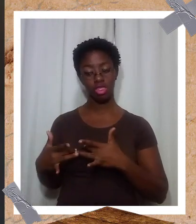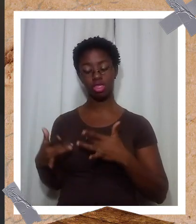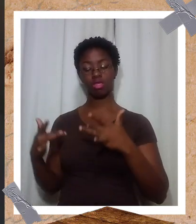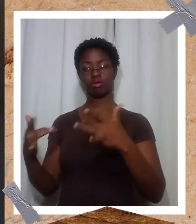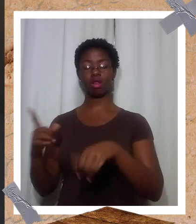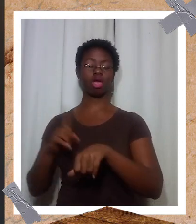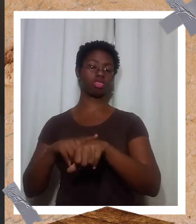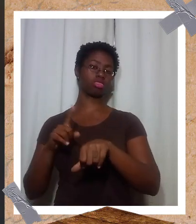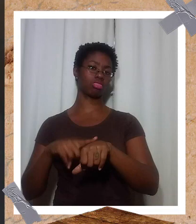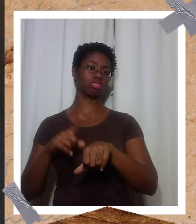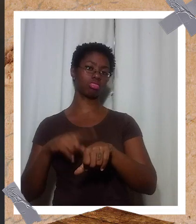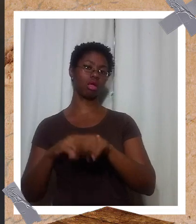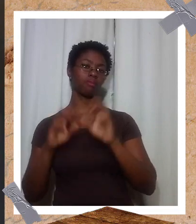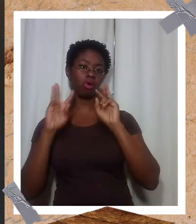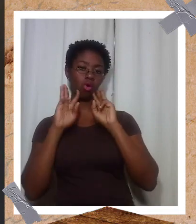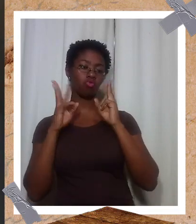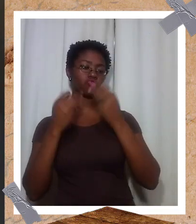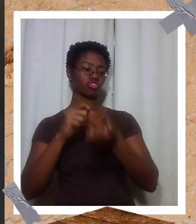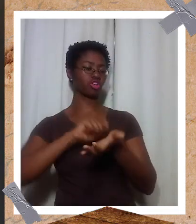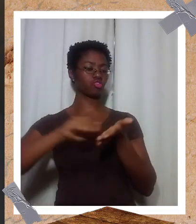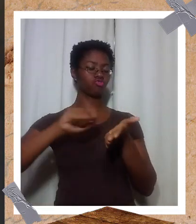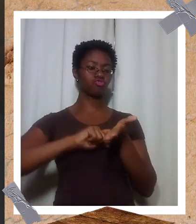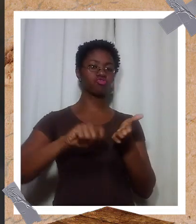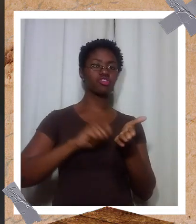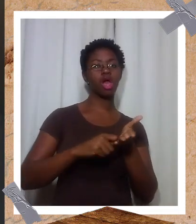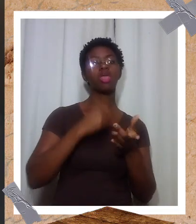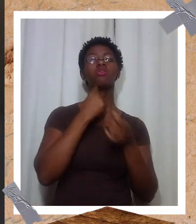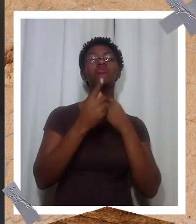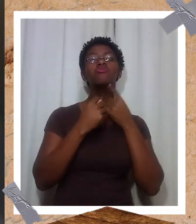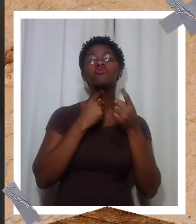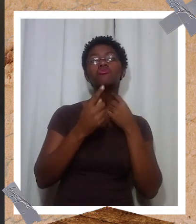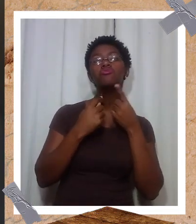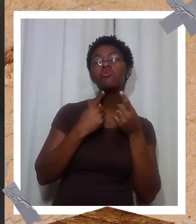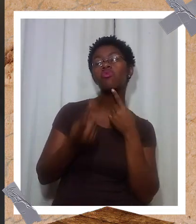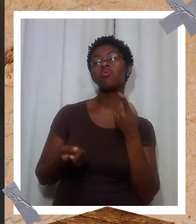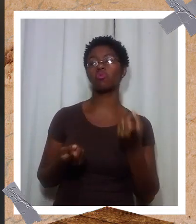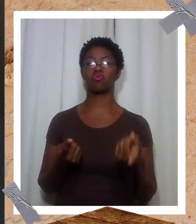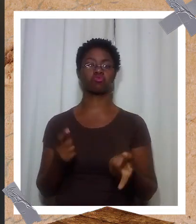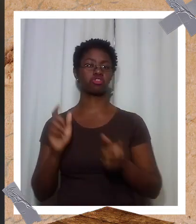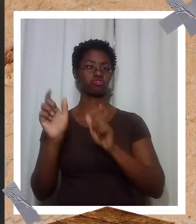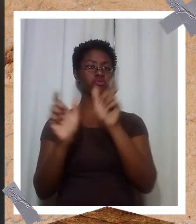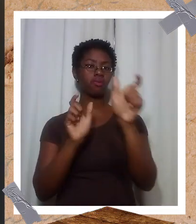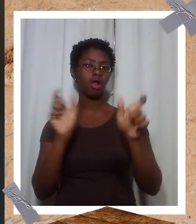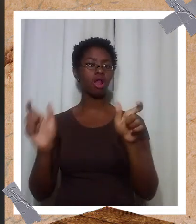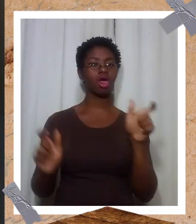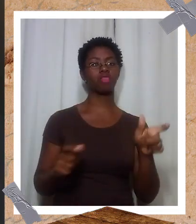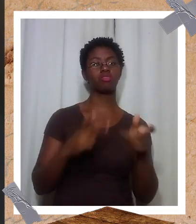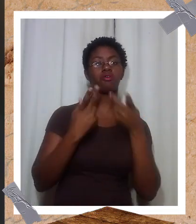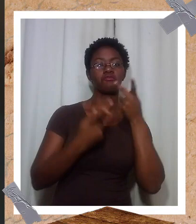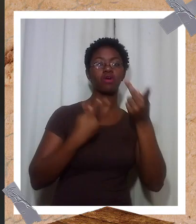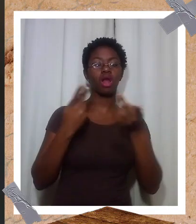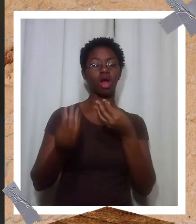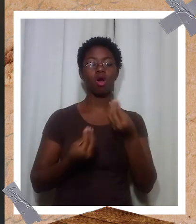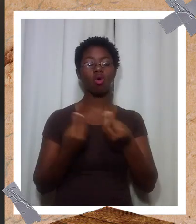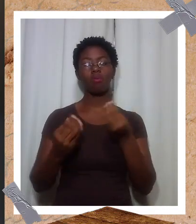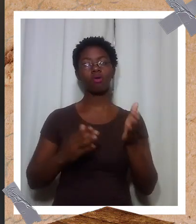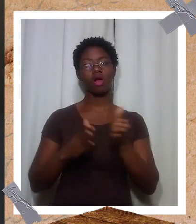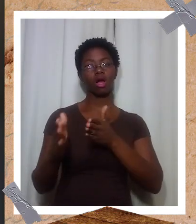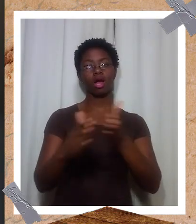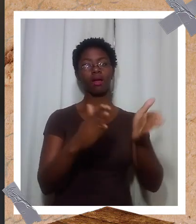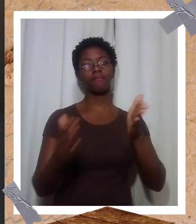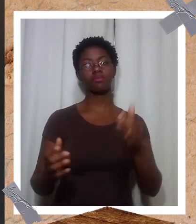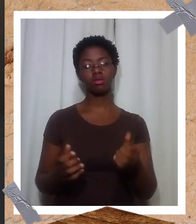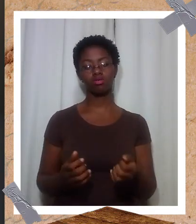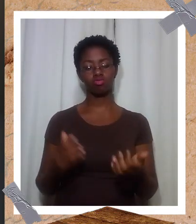para ministrar oficinas de escrita, para tirar dúvida de pessoas, para falar sobre o caminho da publicação